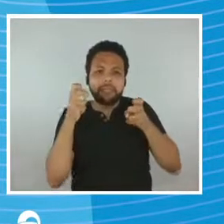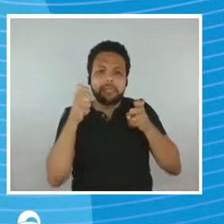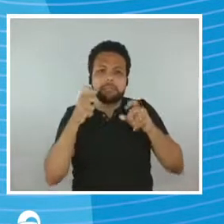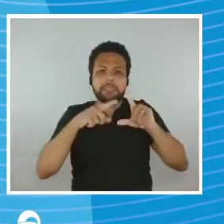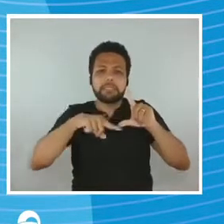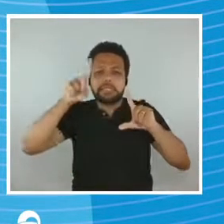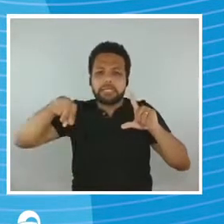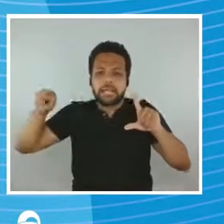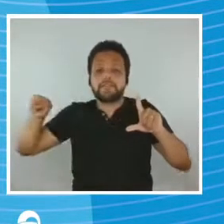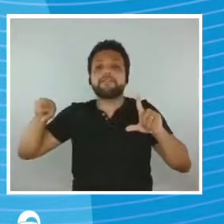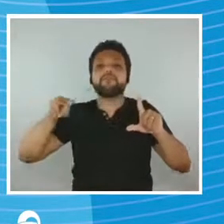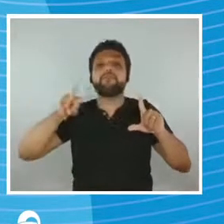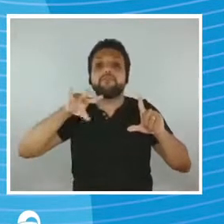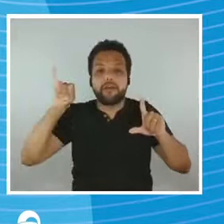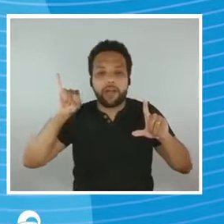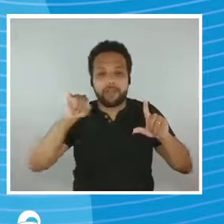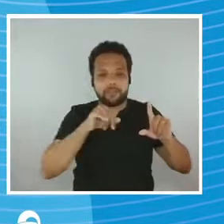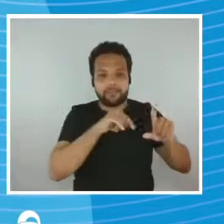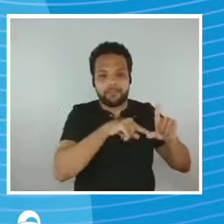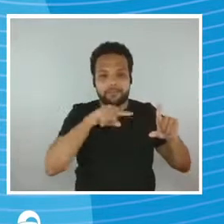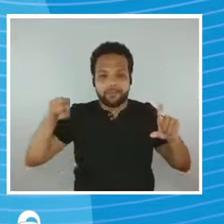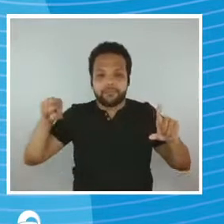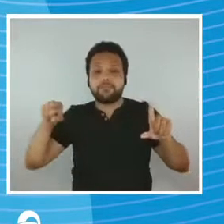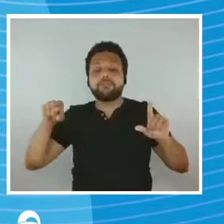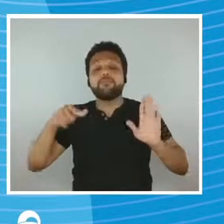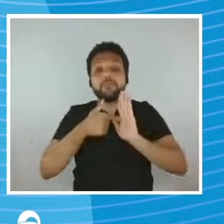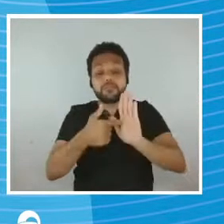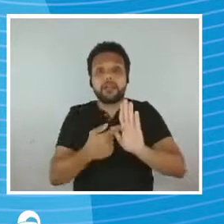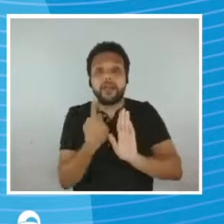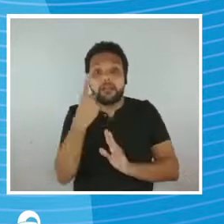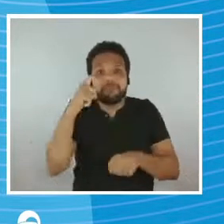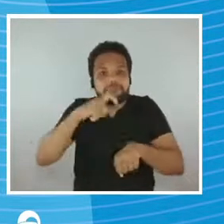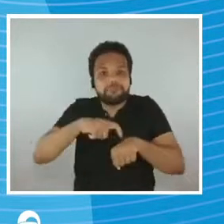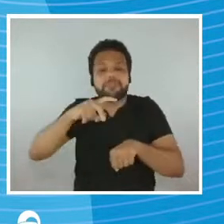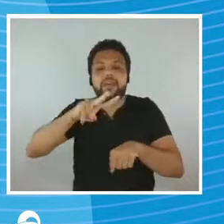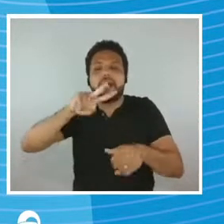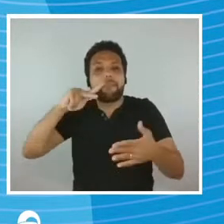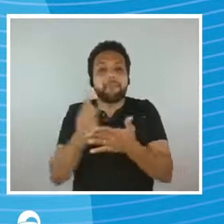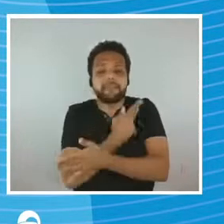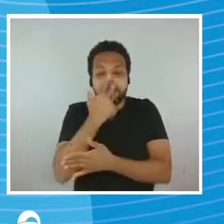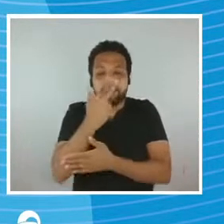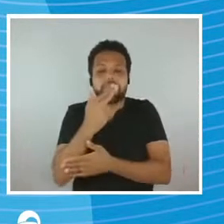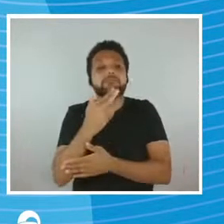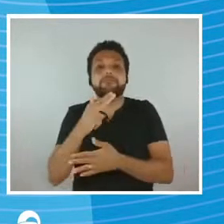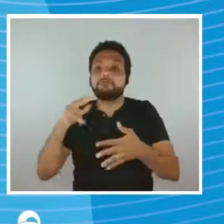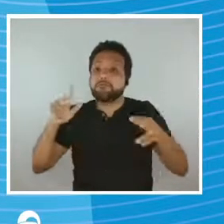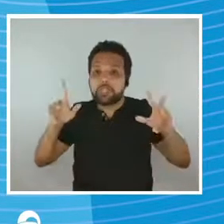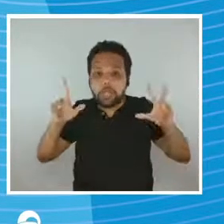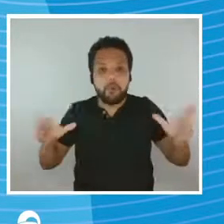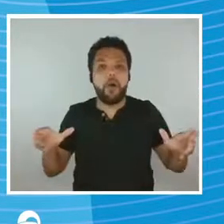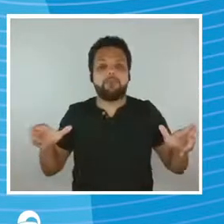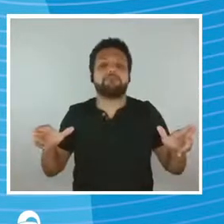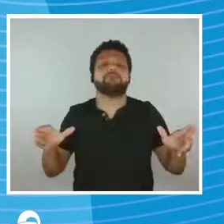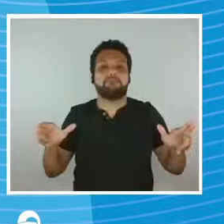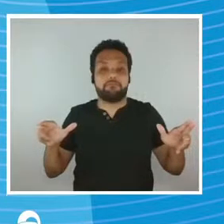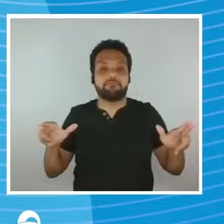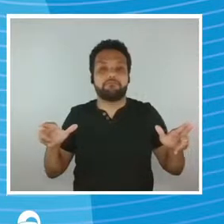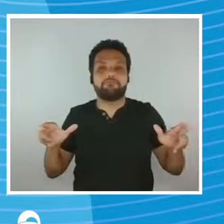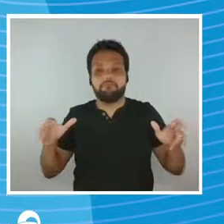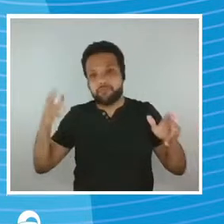tempo, e nesse momento aqui vai ocorrer um evento nos dois cérebros, sincrônicos. 6,